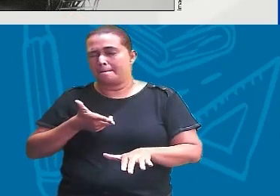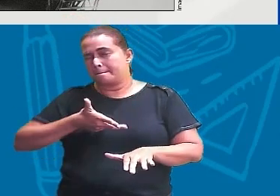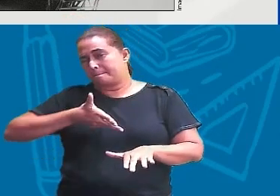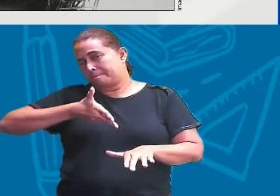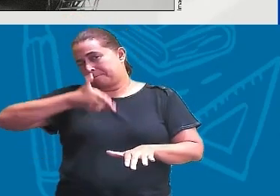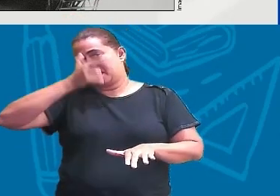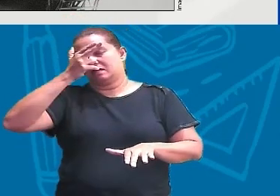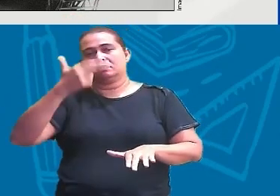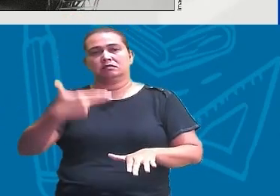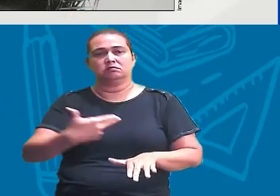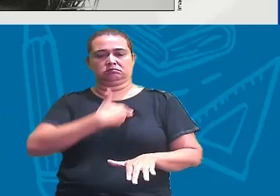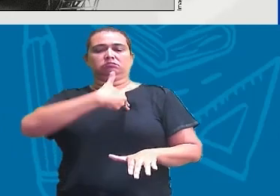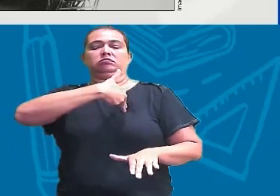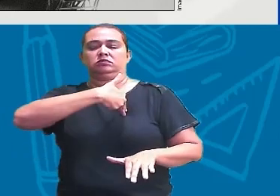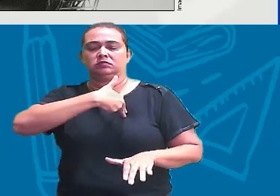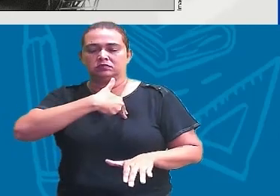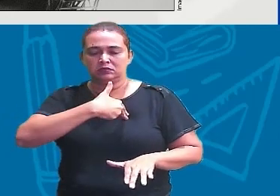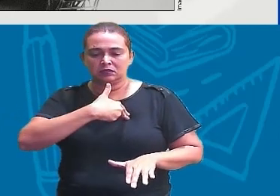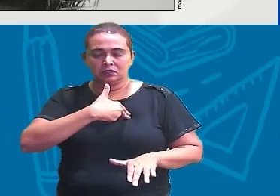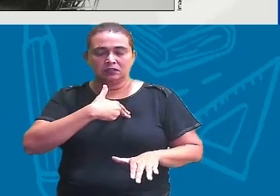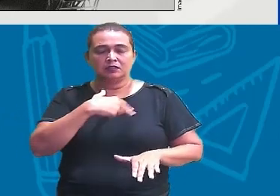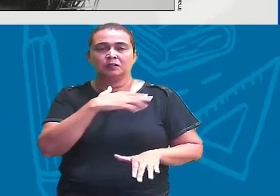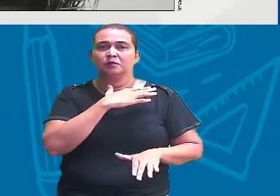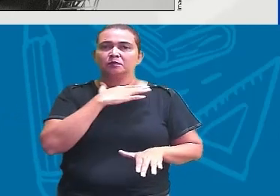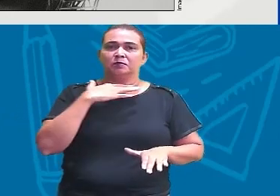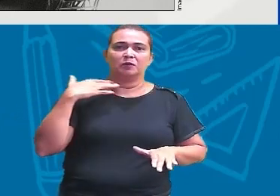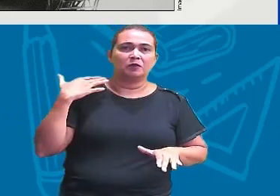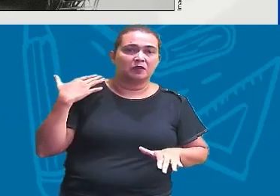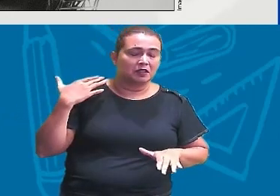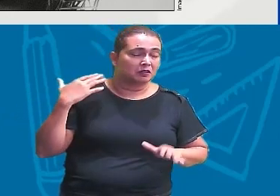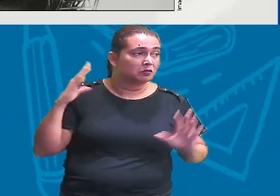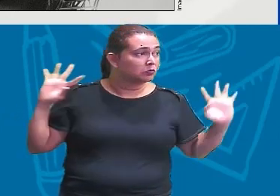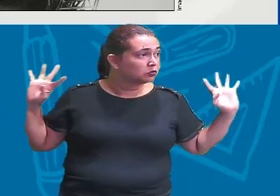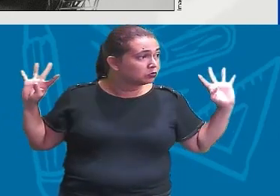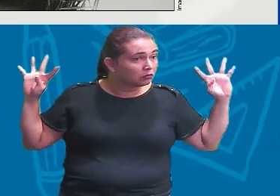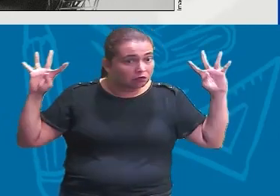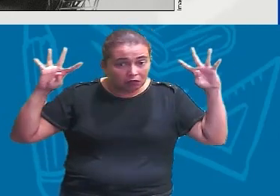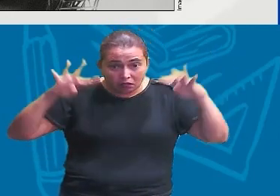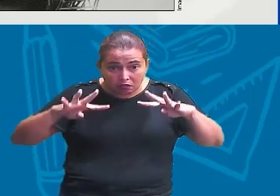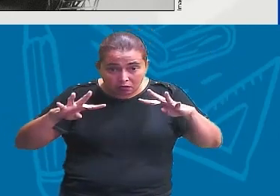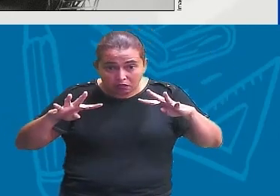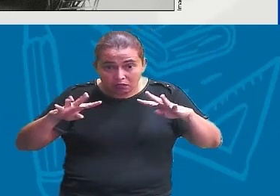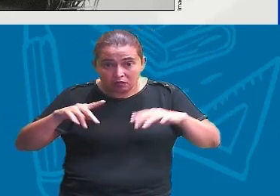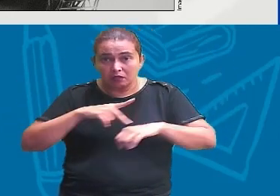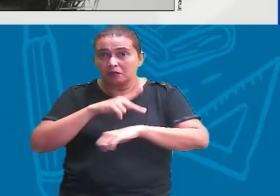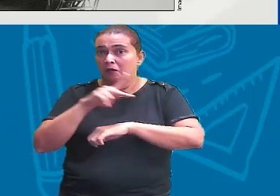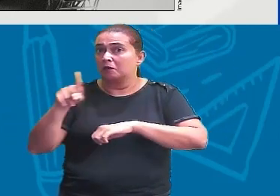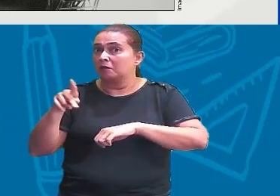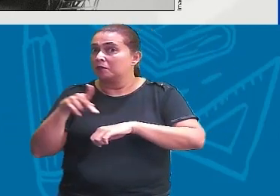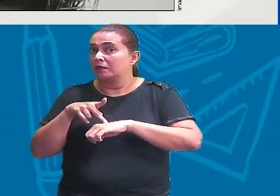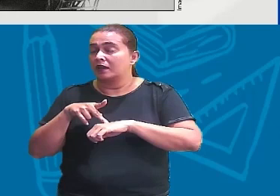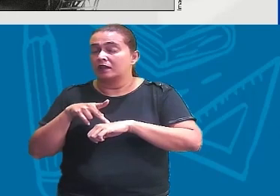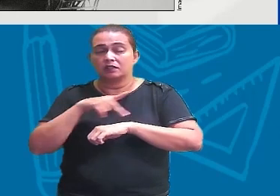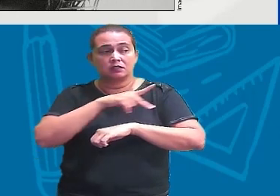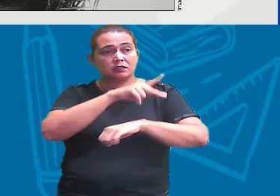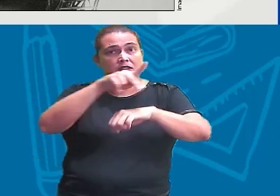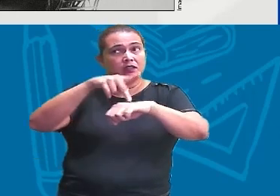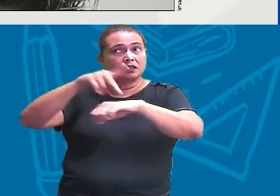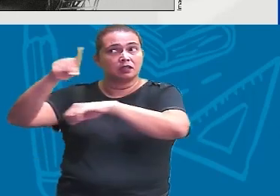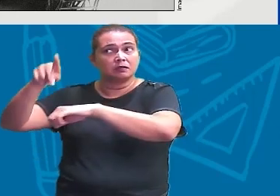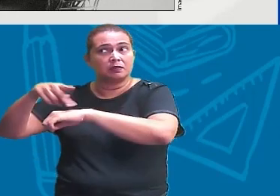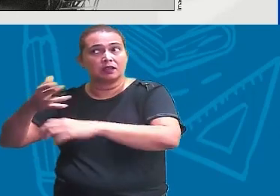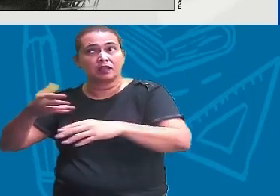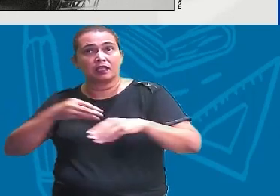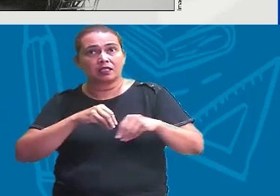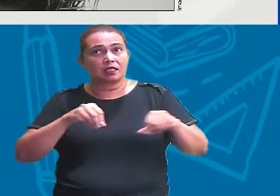uma tensão entre os países que estavam disputando o território começa a ficar ainda maior.